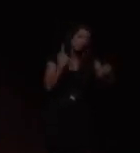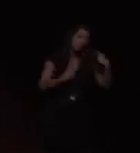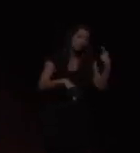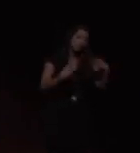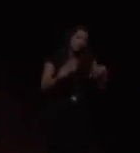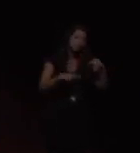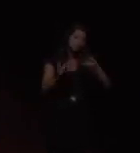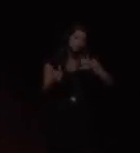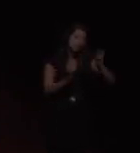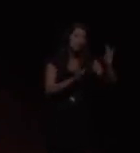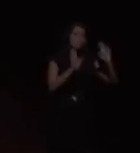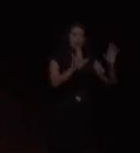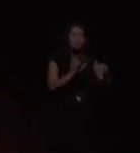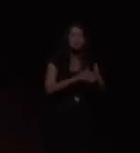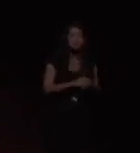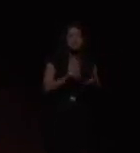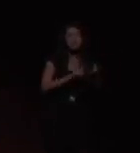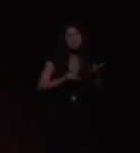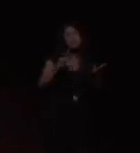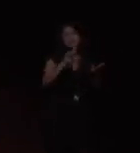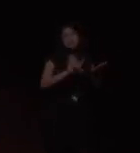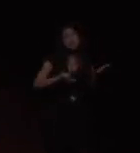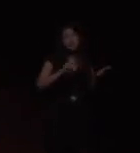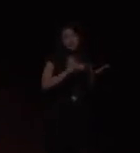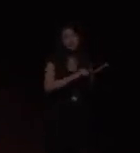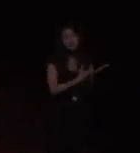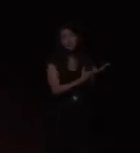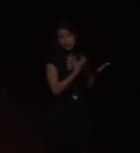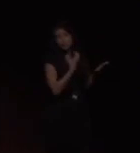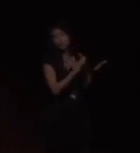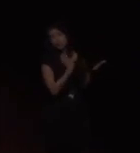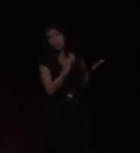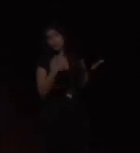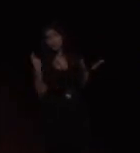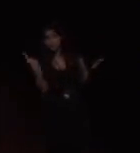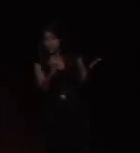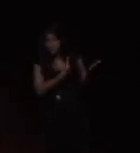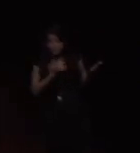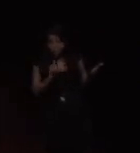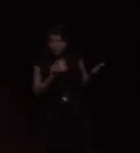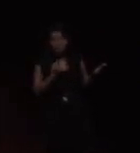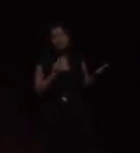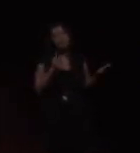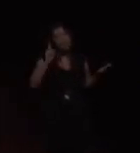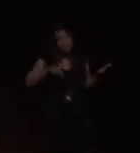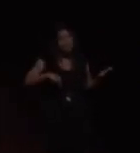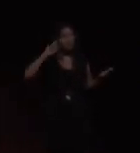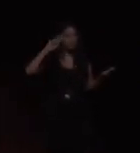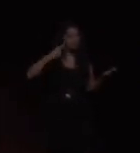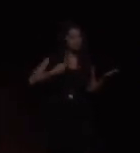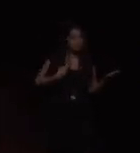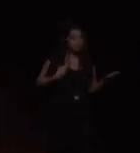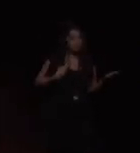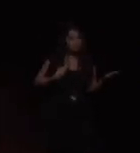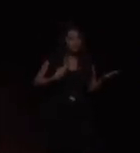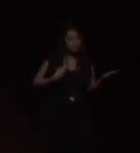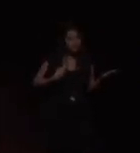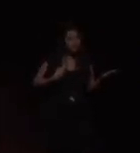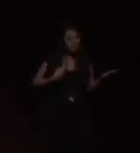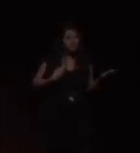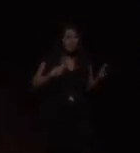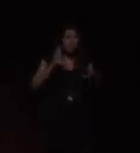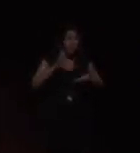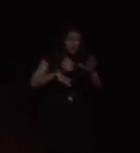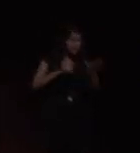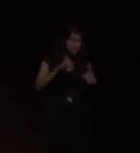disposta a fazer conosco nessa condição de humano, e nem sempre aparece em si a